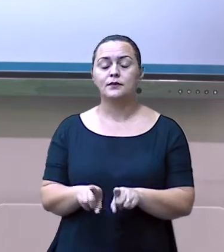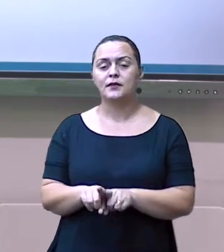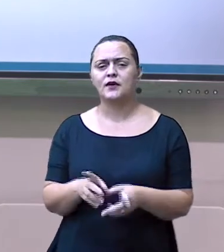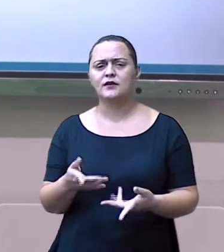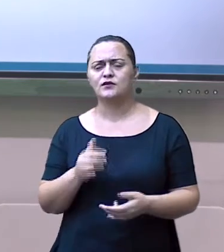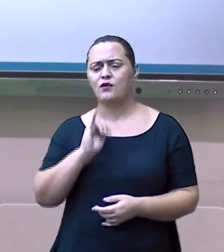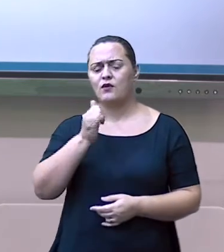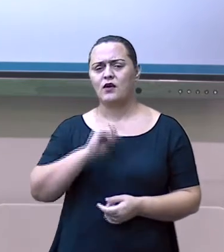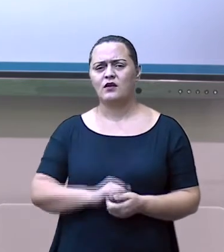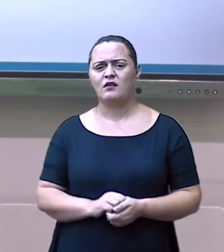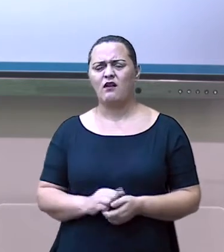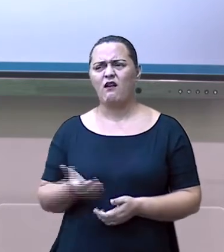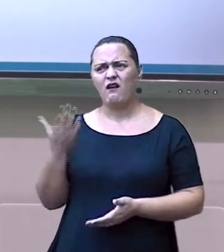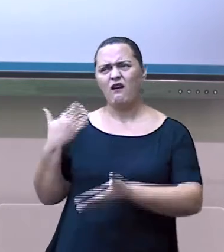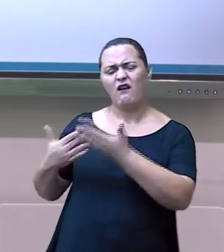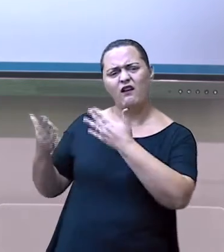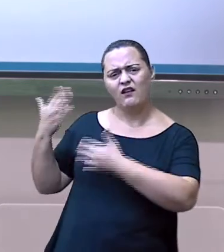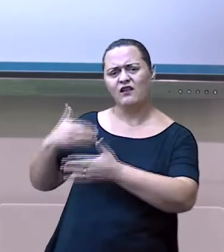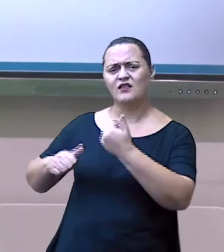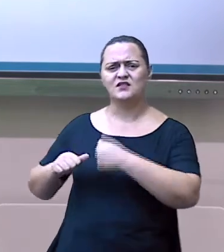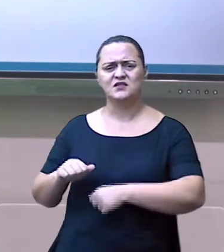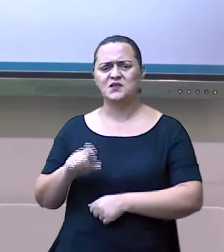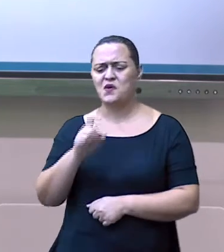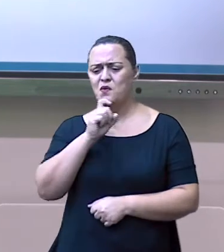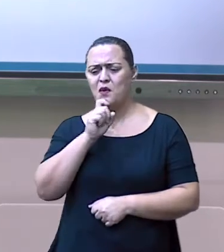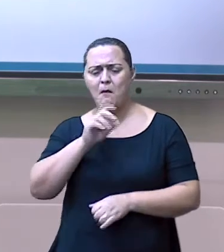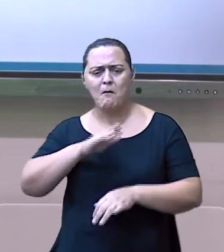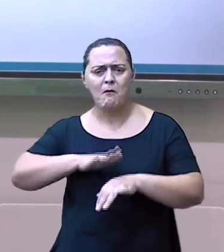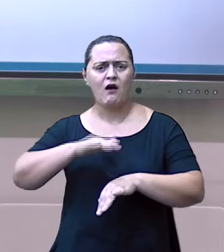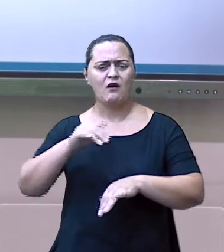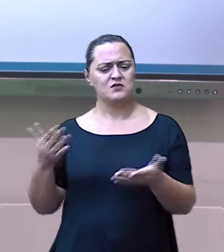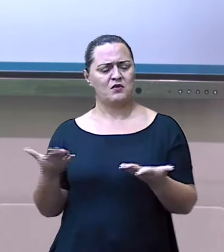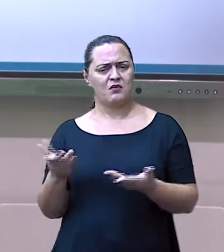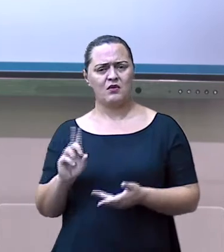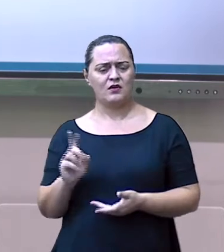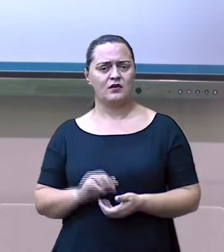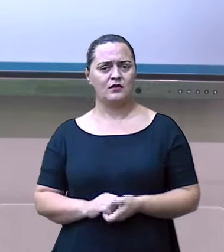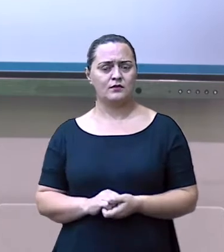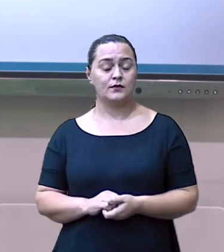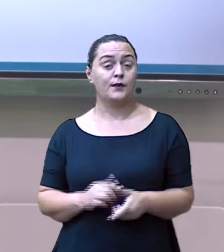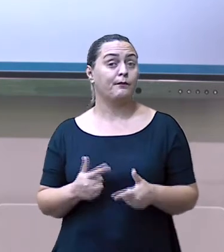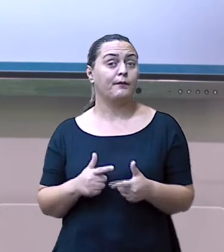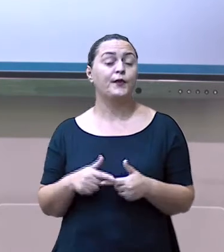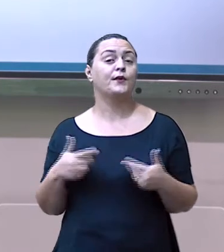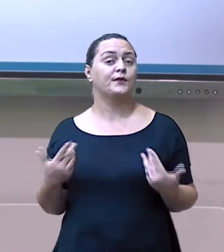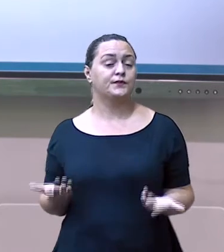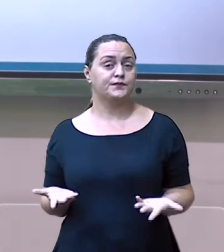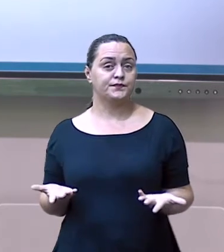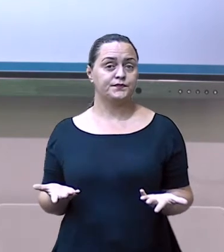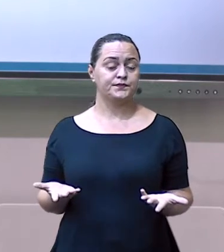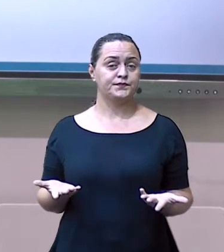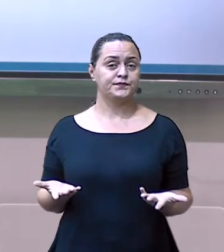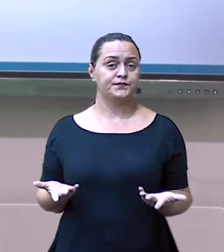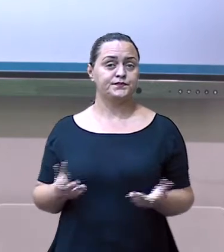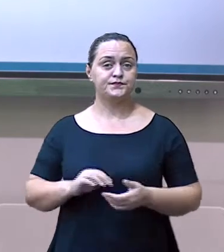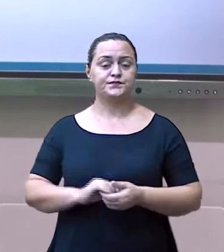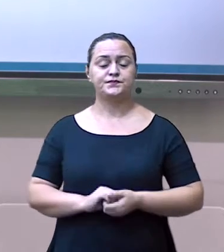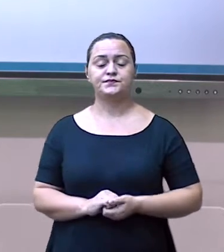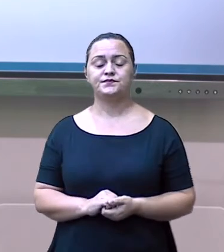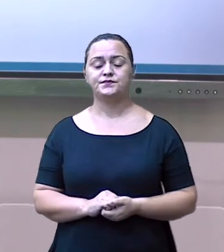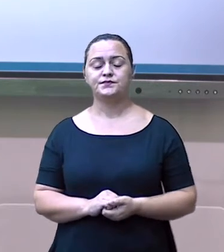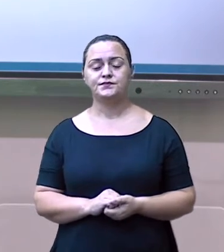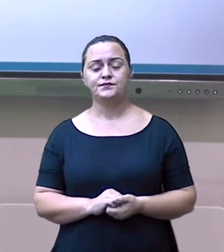muito frio, se faz mais frio. Por que que isso acontece? Na